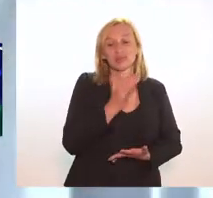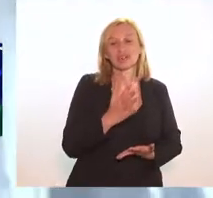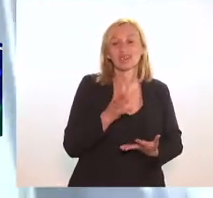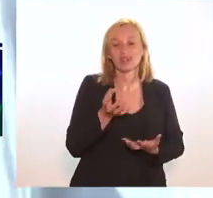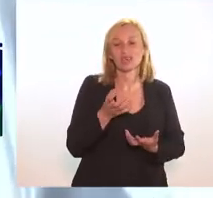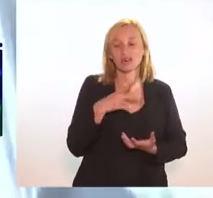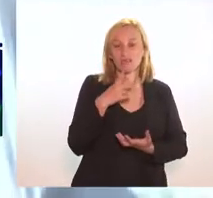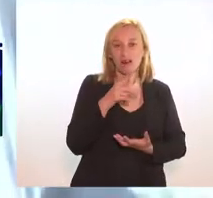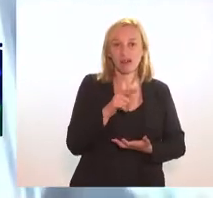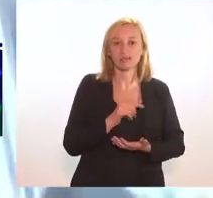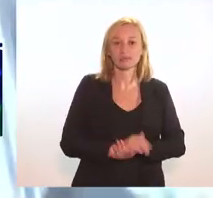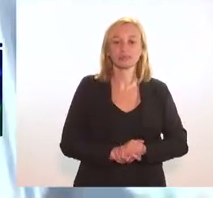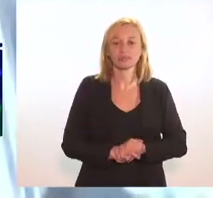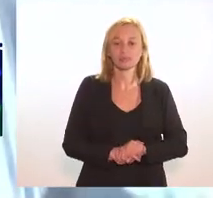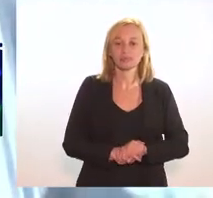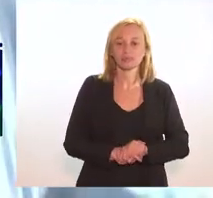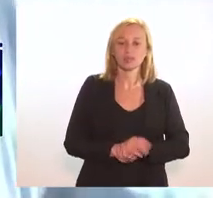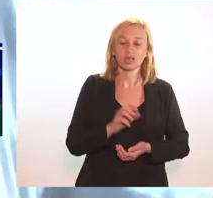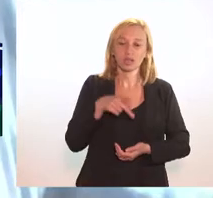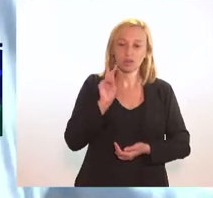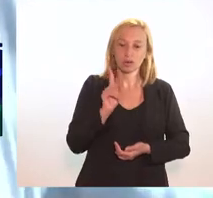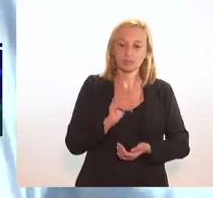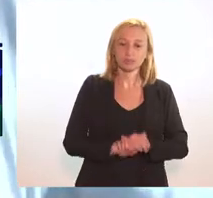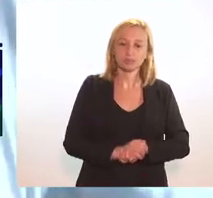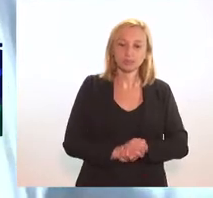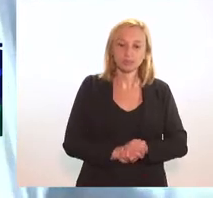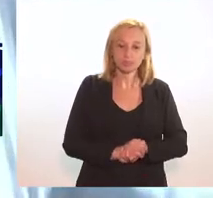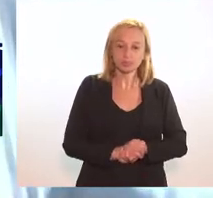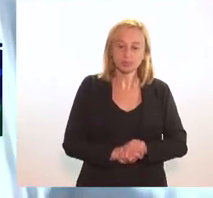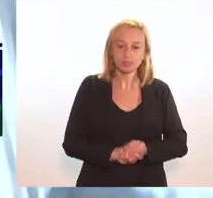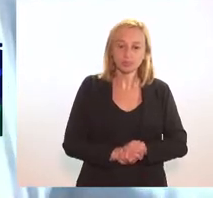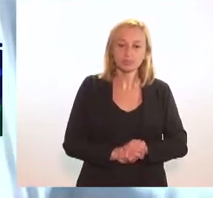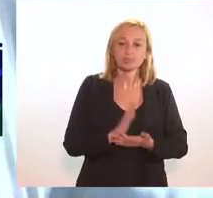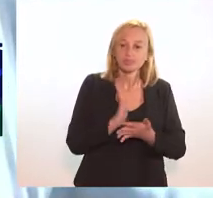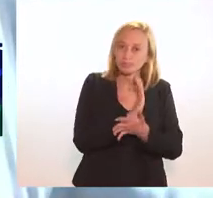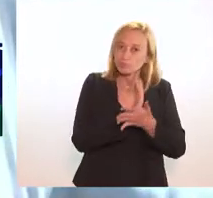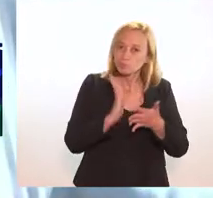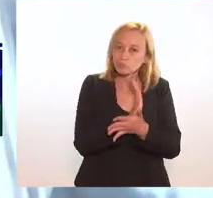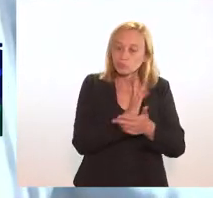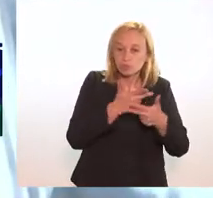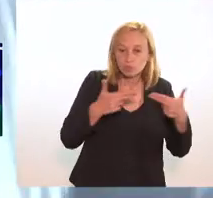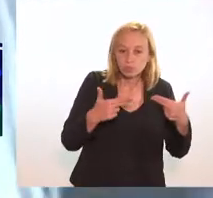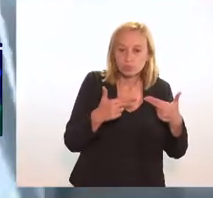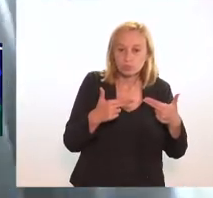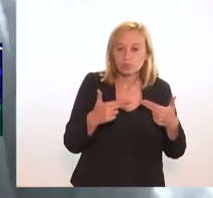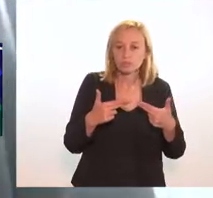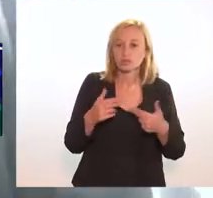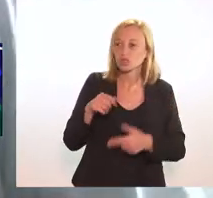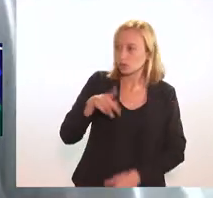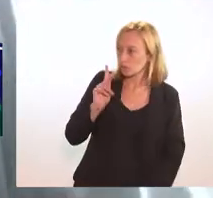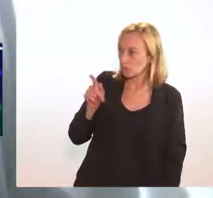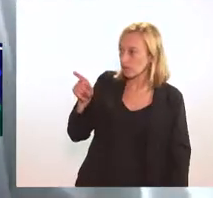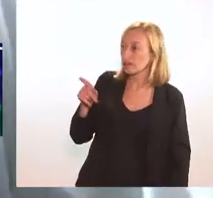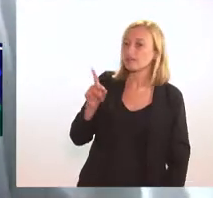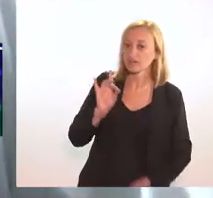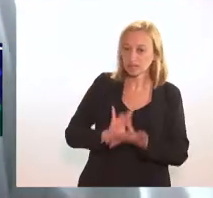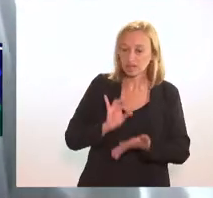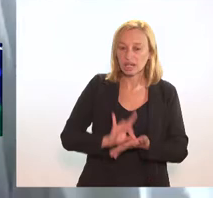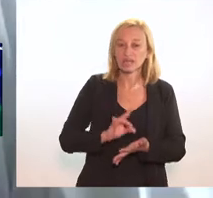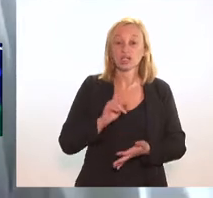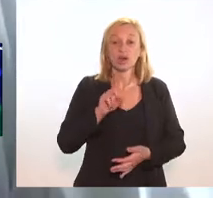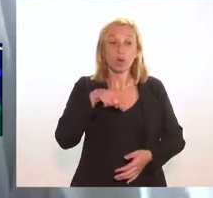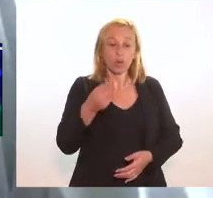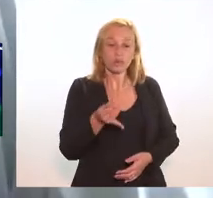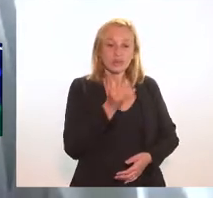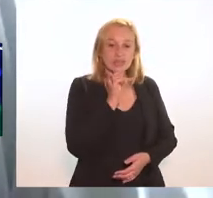um comentário curto, eu vi o Kinoplock, que é o seguinte. Tem algumas coisas que o Kinoplock tem razão. Eu daria um outro exemplo, Kinoplock, a